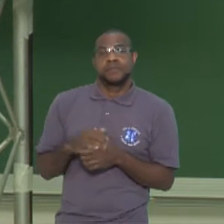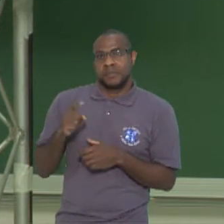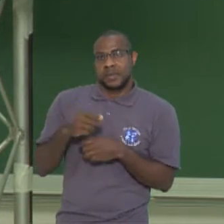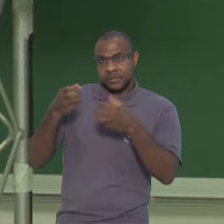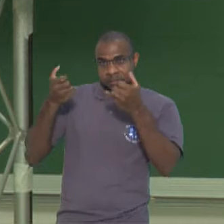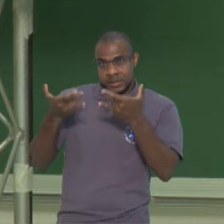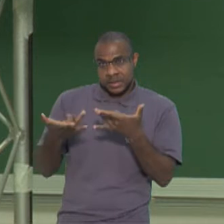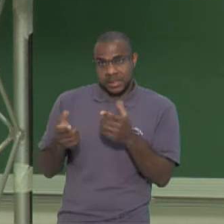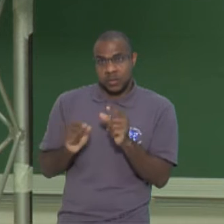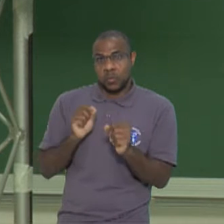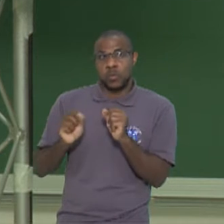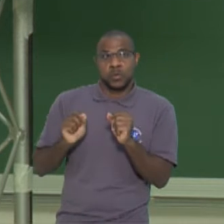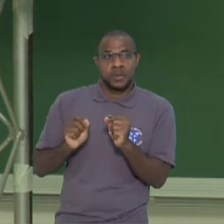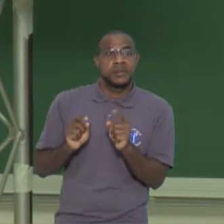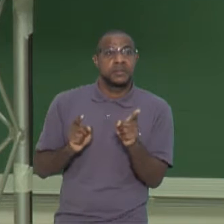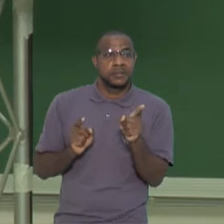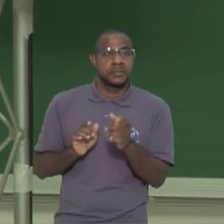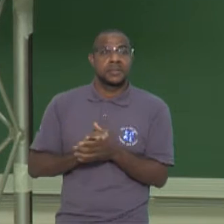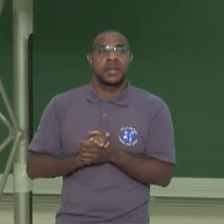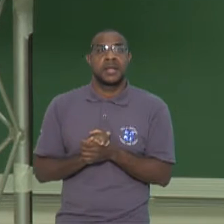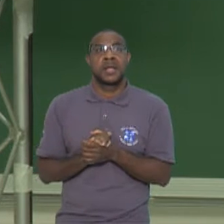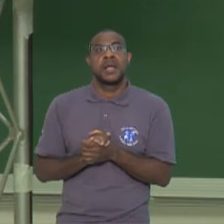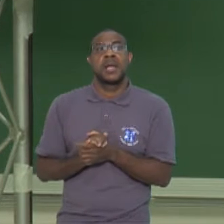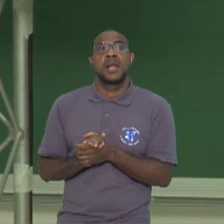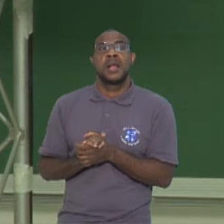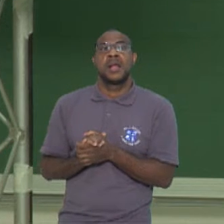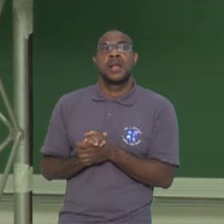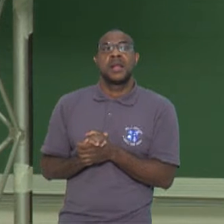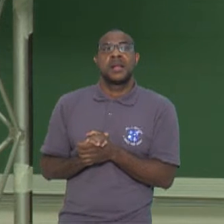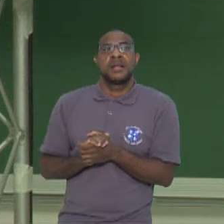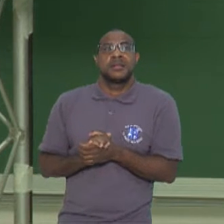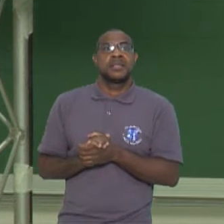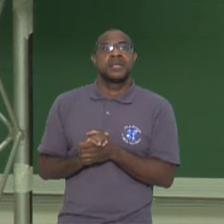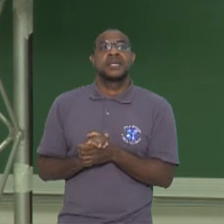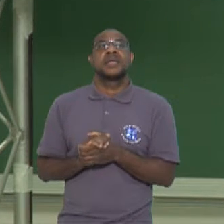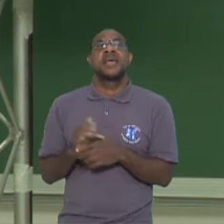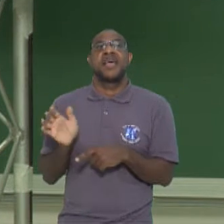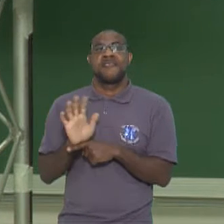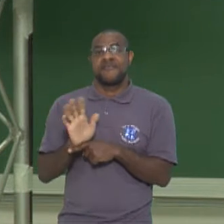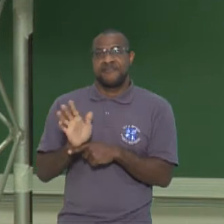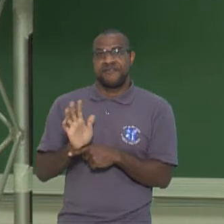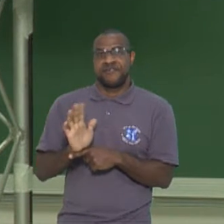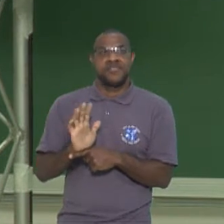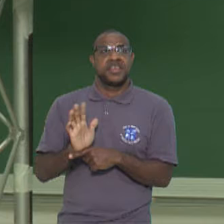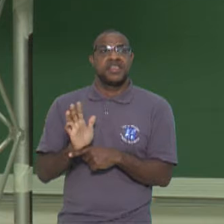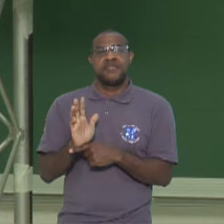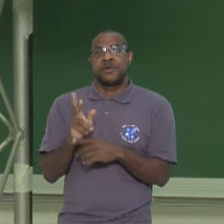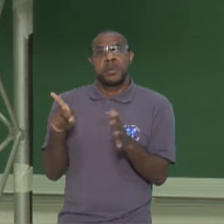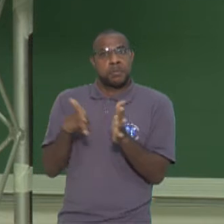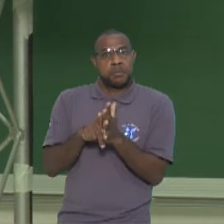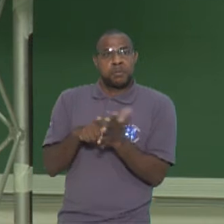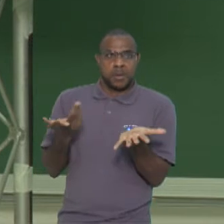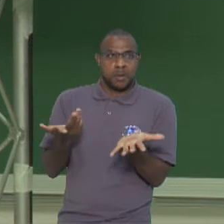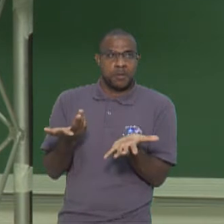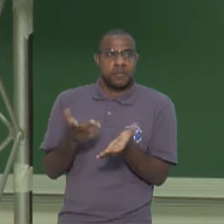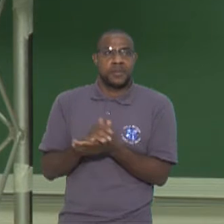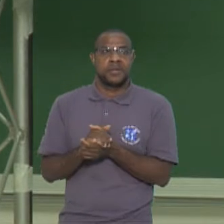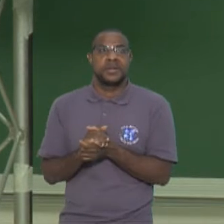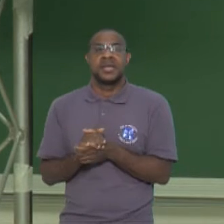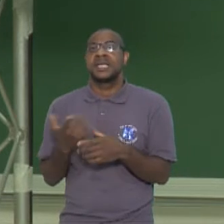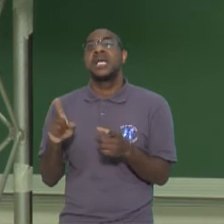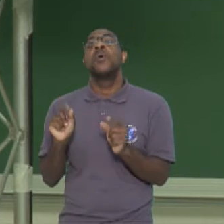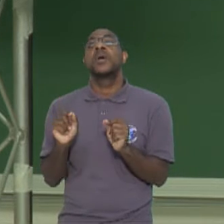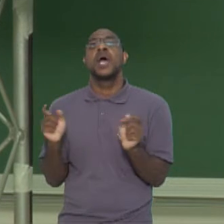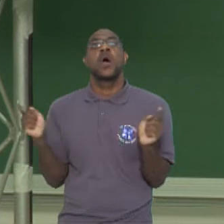um mercado cinematográfico. Filmes independentes, muito relacionados aos